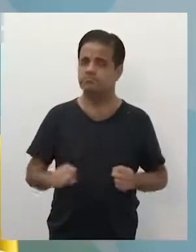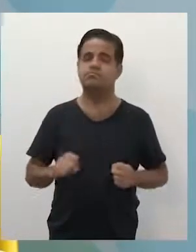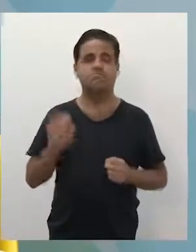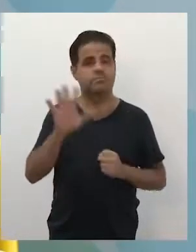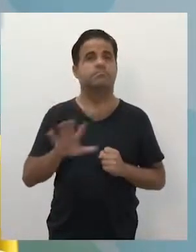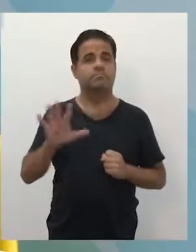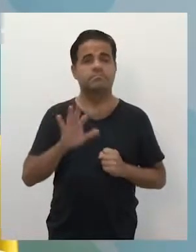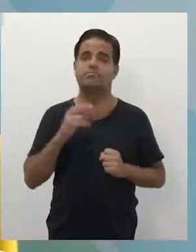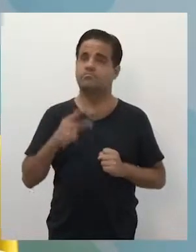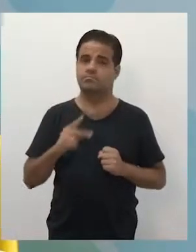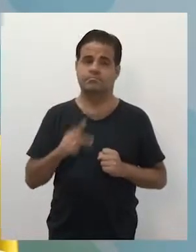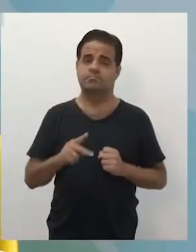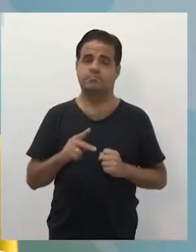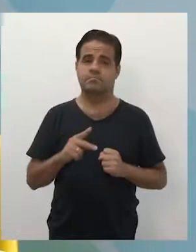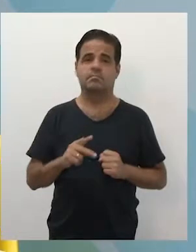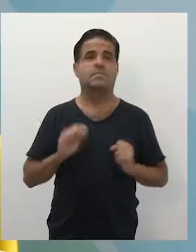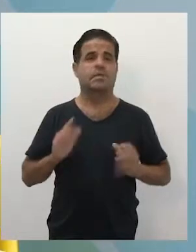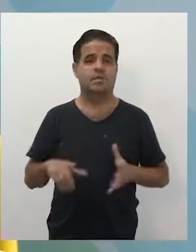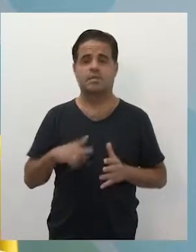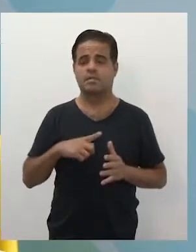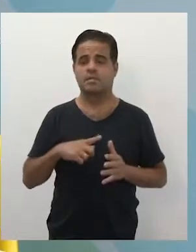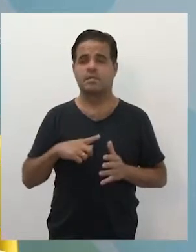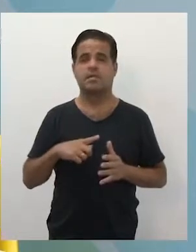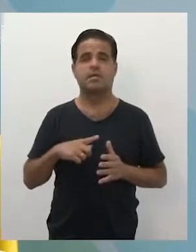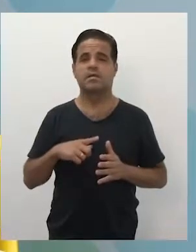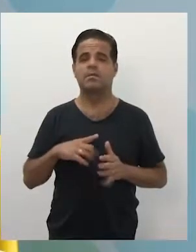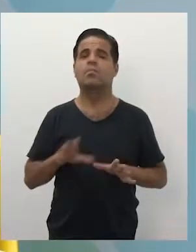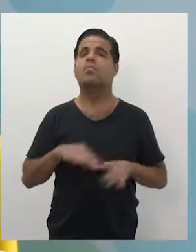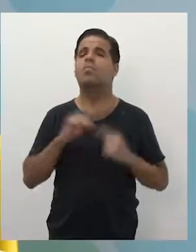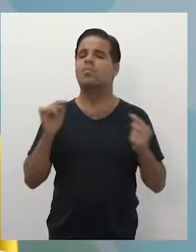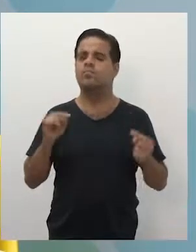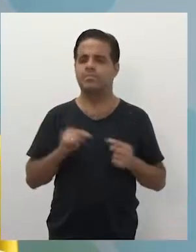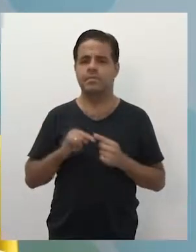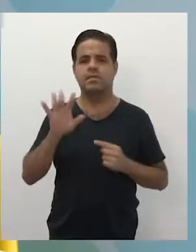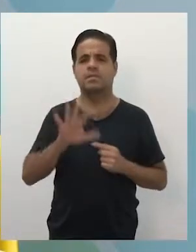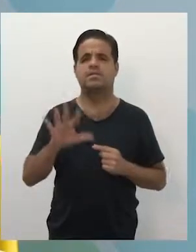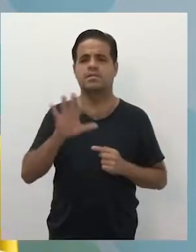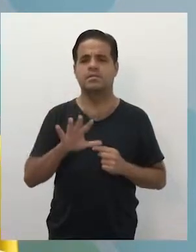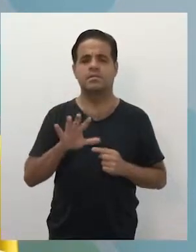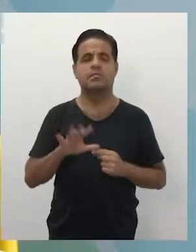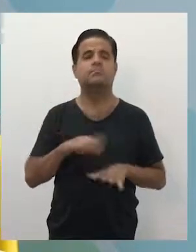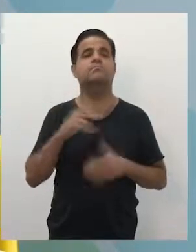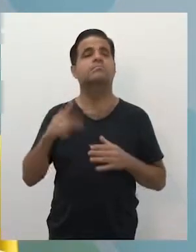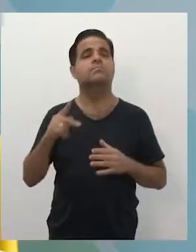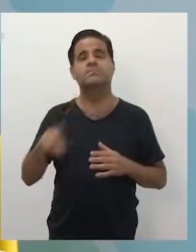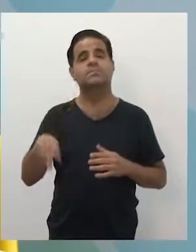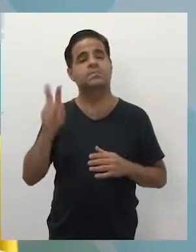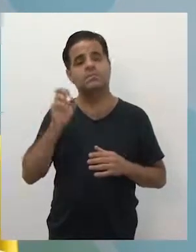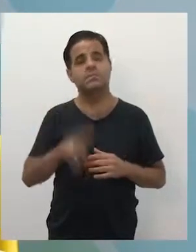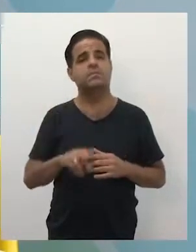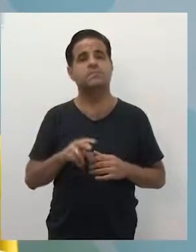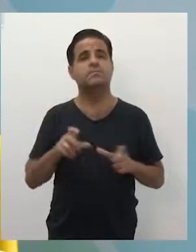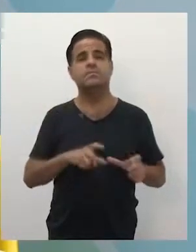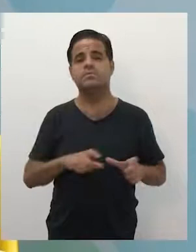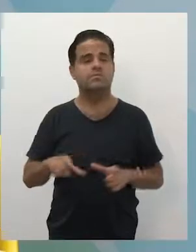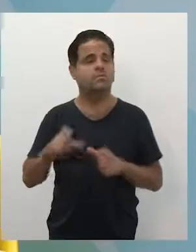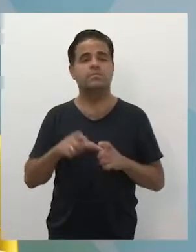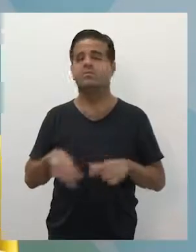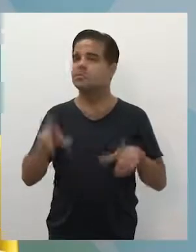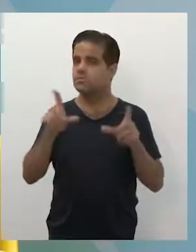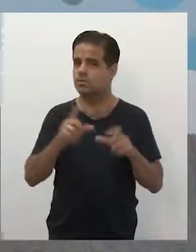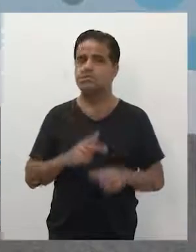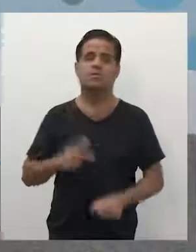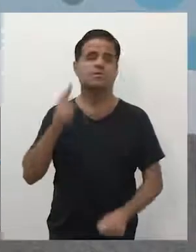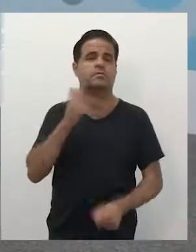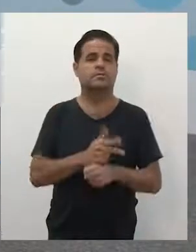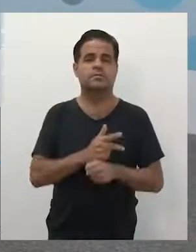deles. Já tem até a 4, Laine. Qual a finalidade da imagem? Para eles verem como é a situação do lugar através de fotos e vídeos